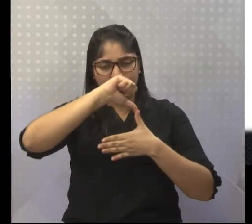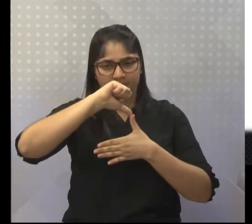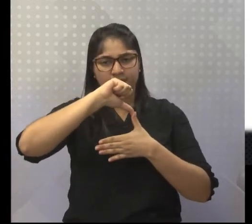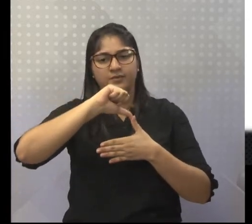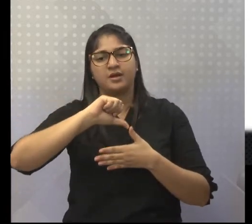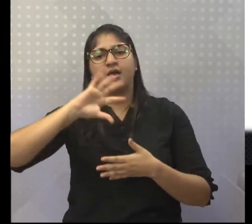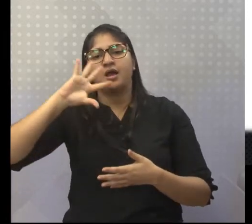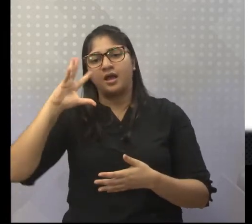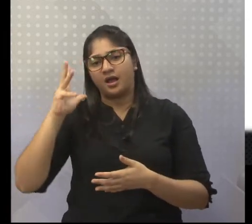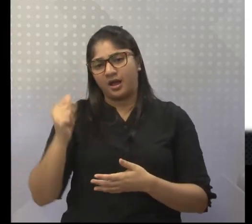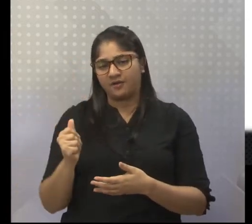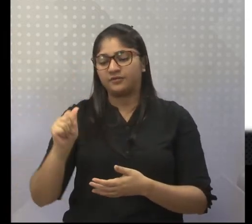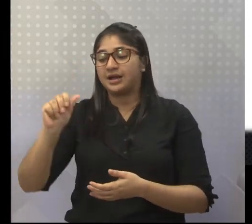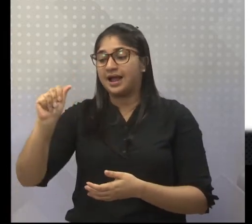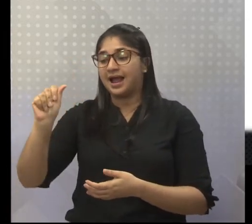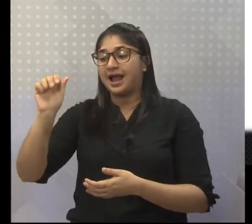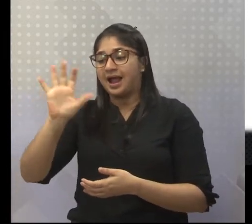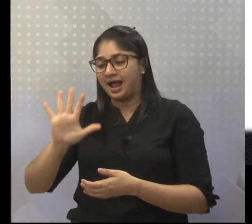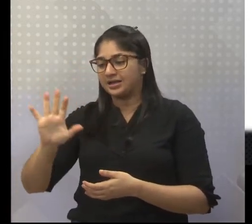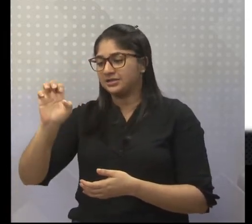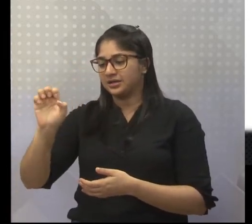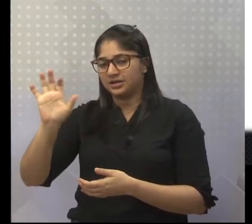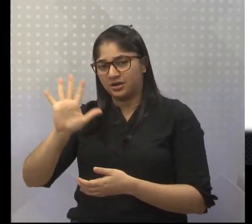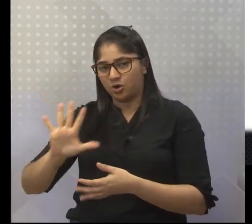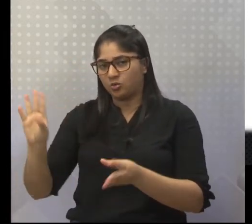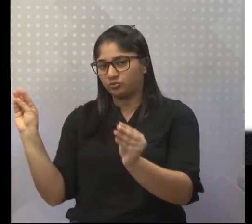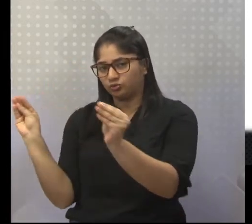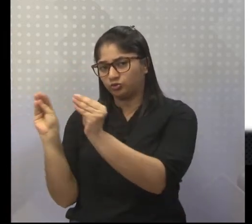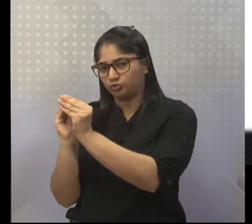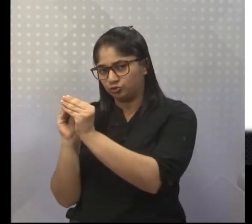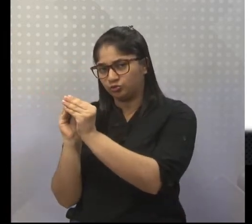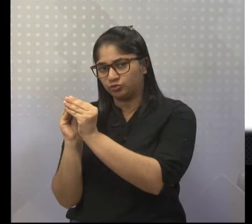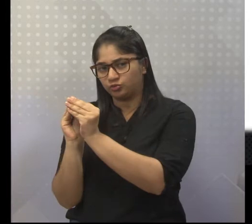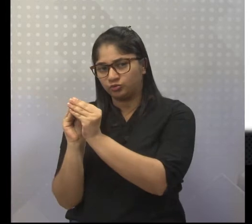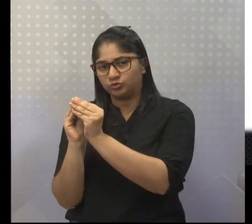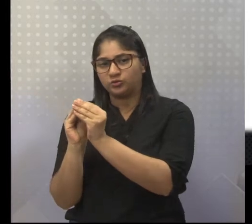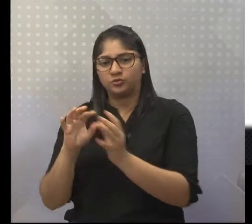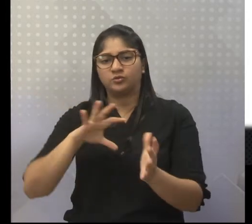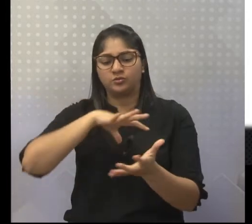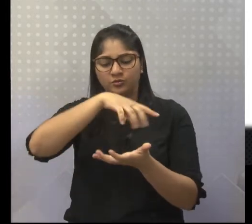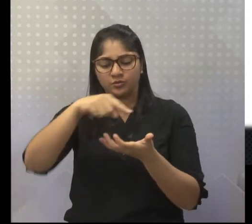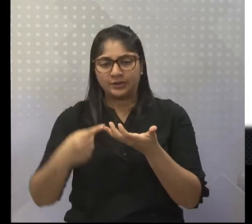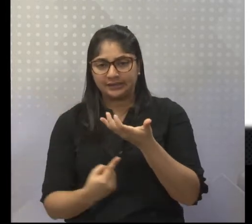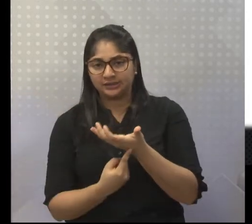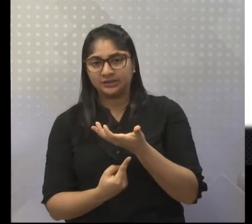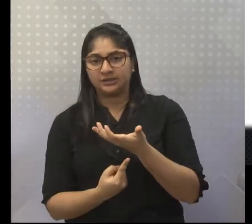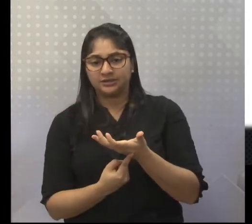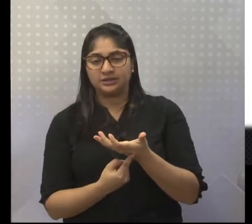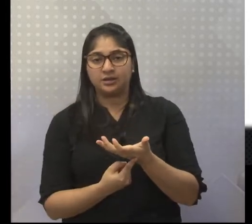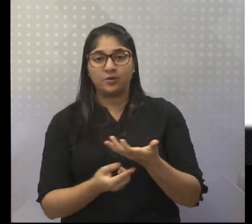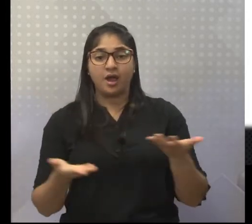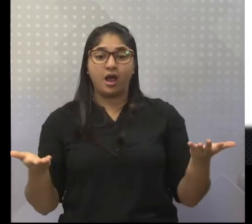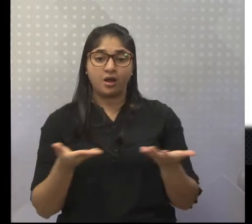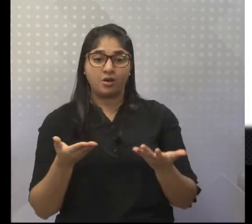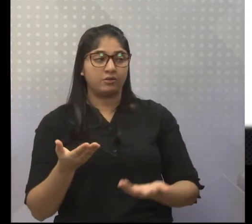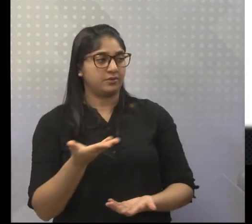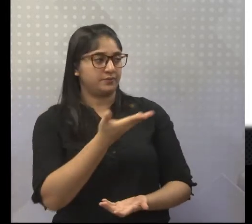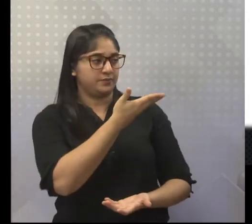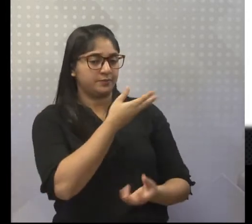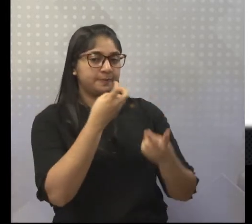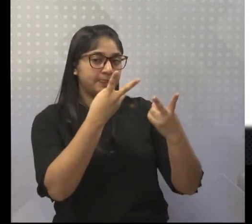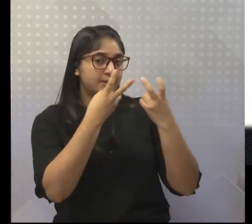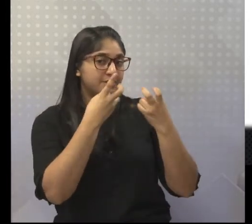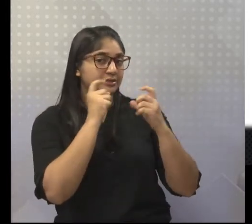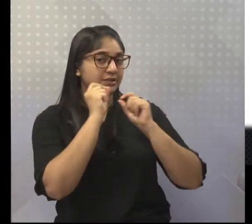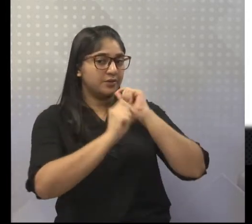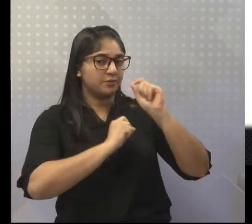eurásia da europa com asas de um outro forma eurásia a antaq lá embaixo os dias atuais vocês podem